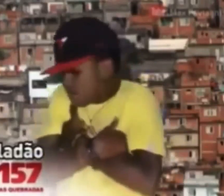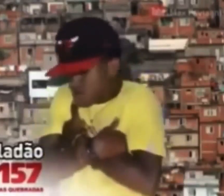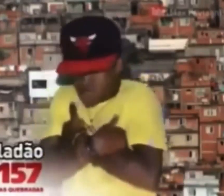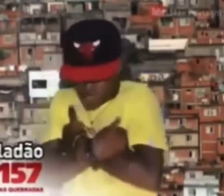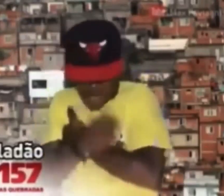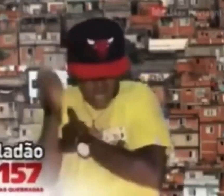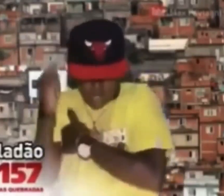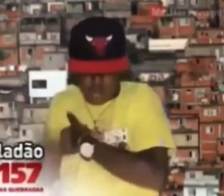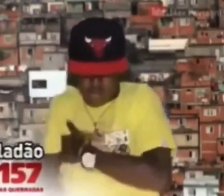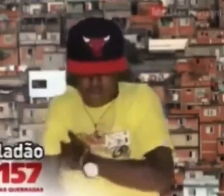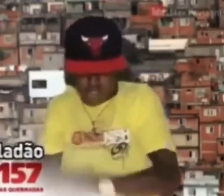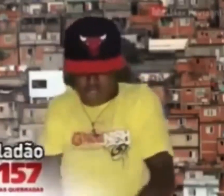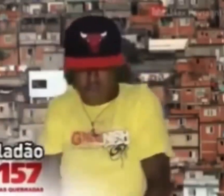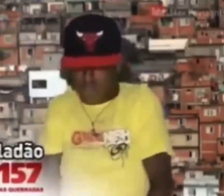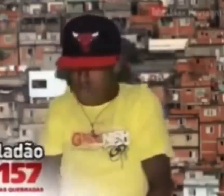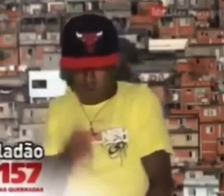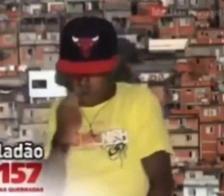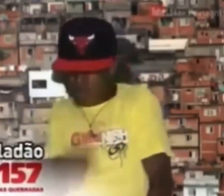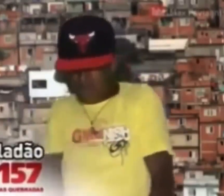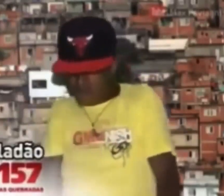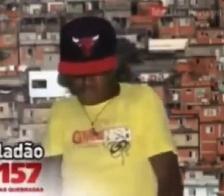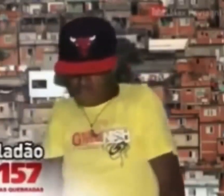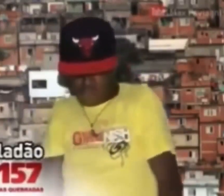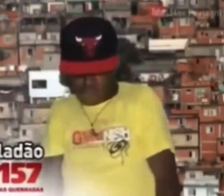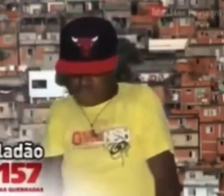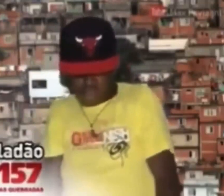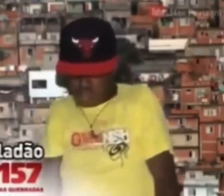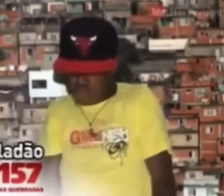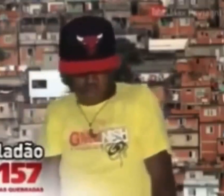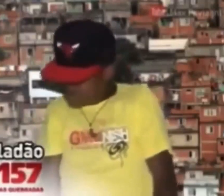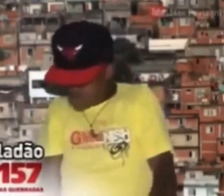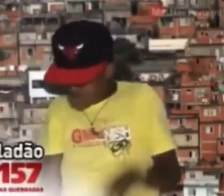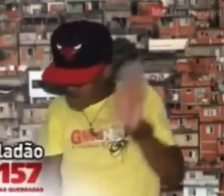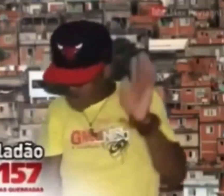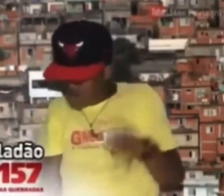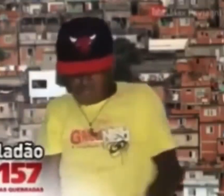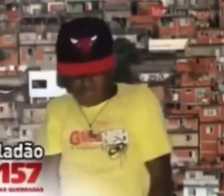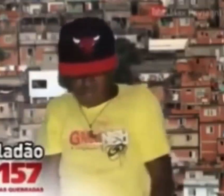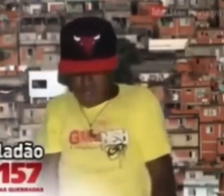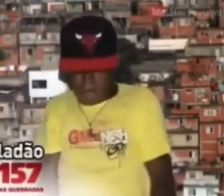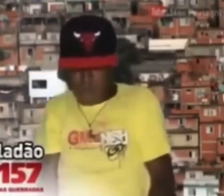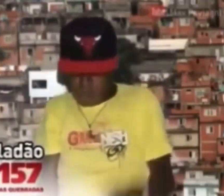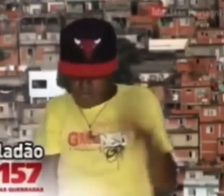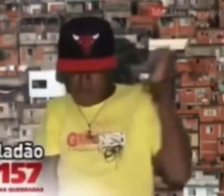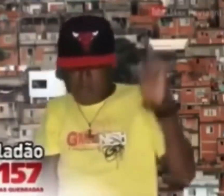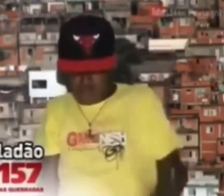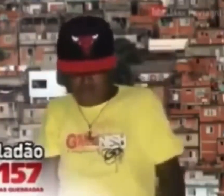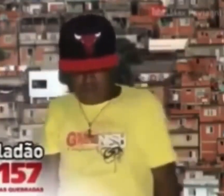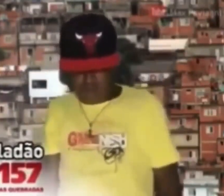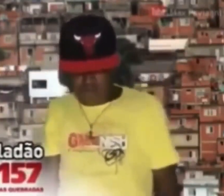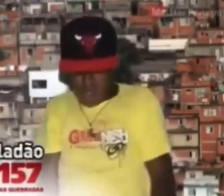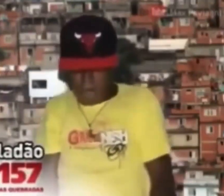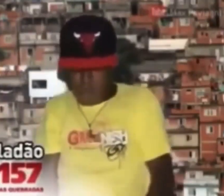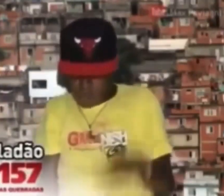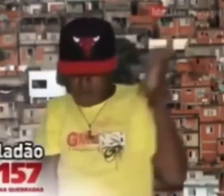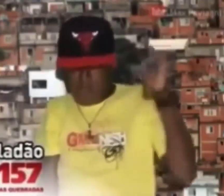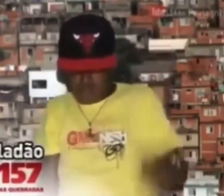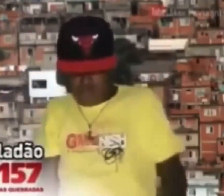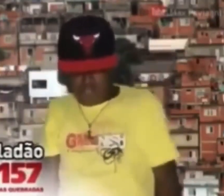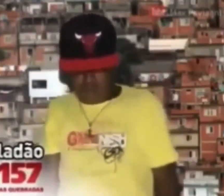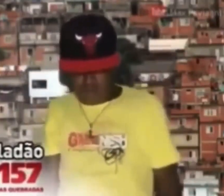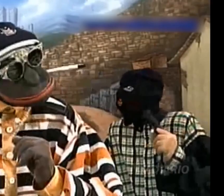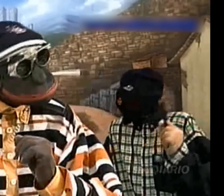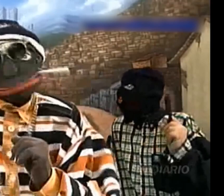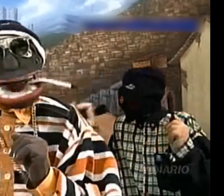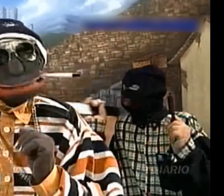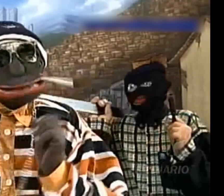aí votando aí, tá ligado? Se tu não votar, né? Você, alguma coisa vai acontecer contigo. Não sei o que vai acontecer, não. Experimenta não votar pro tu ver. Experimenta não votar